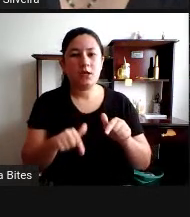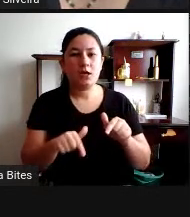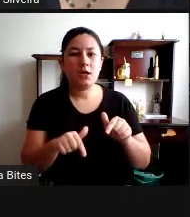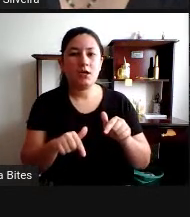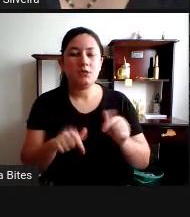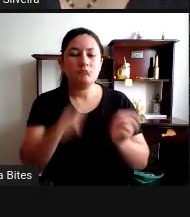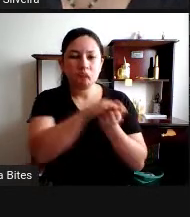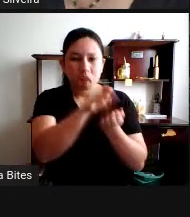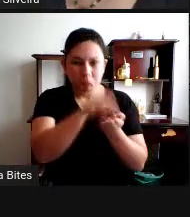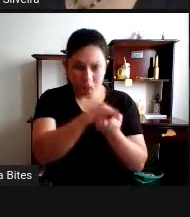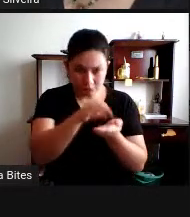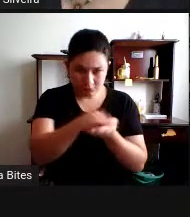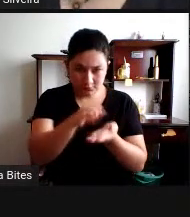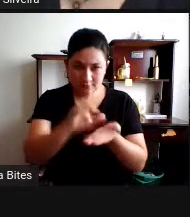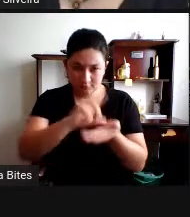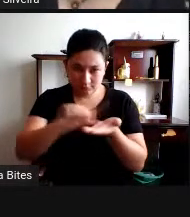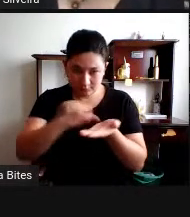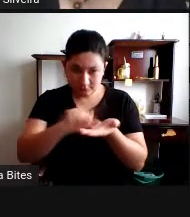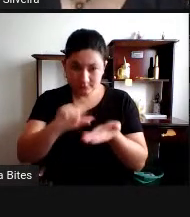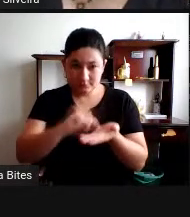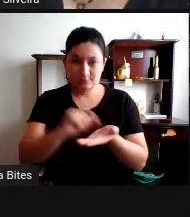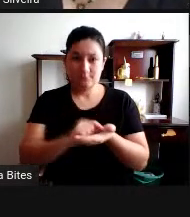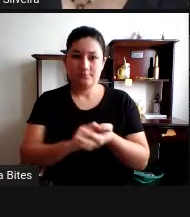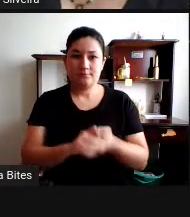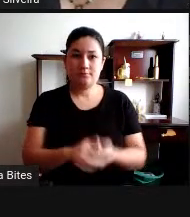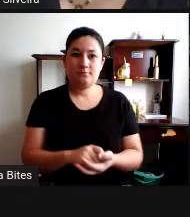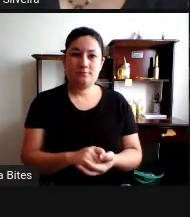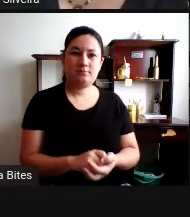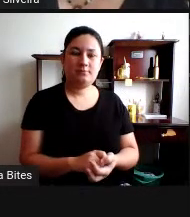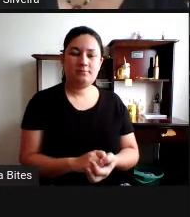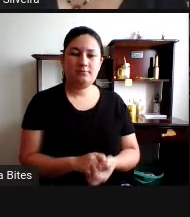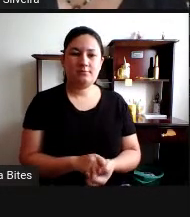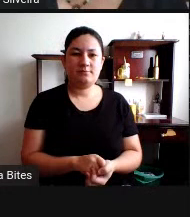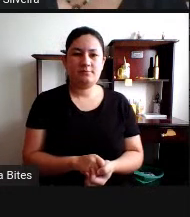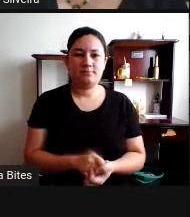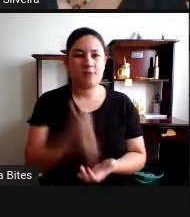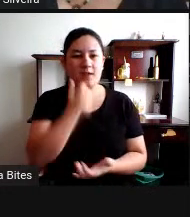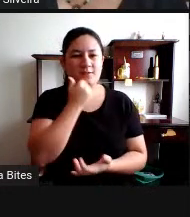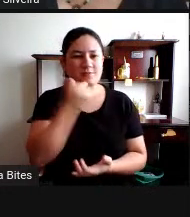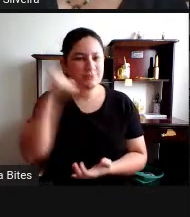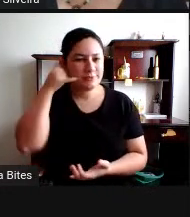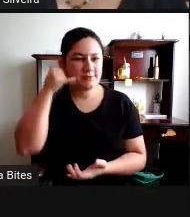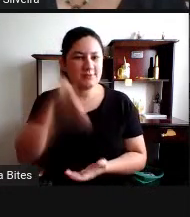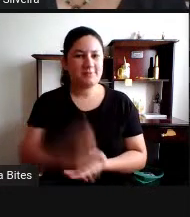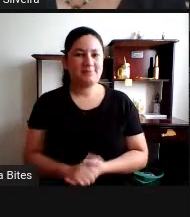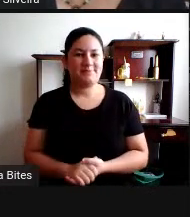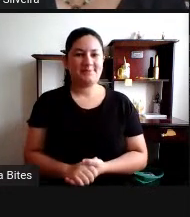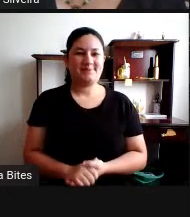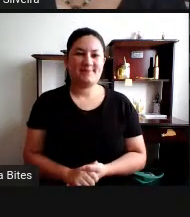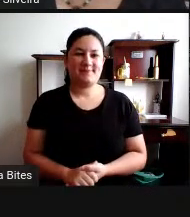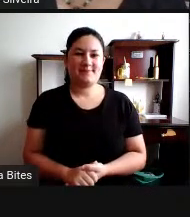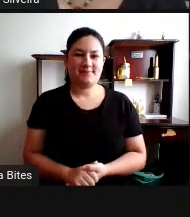numa revista... Vou deixar o celular de novo, só um instante que eu vou desligar a minha razão.